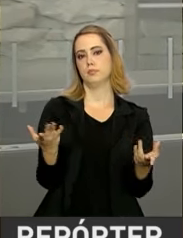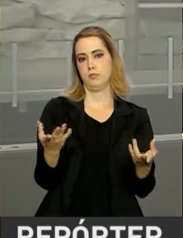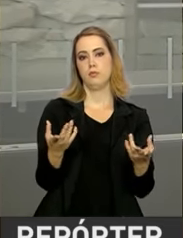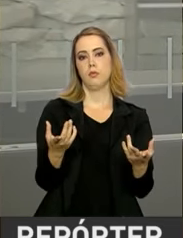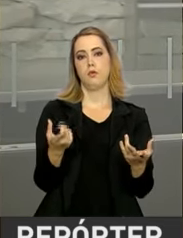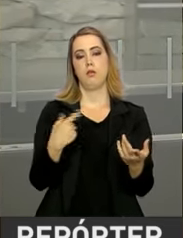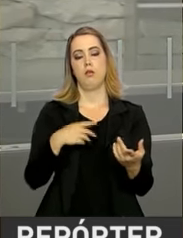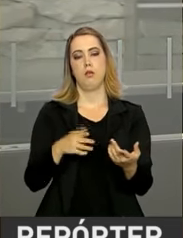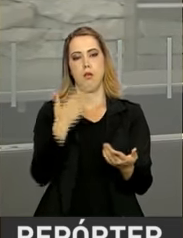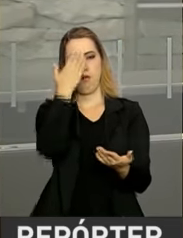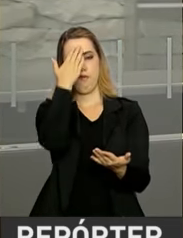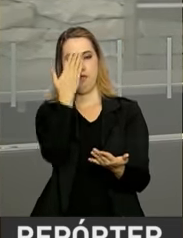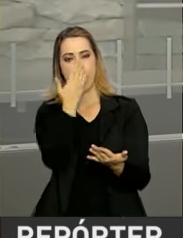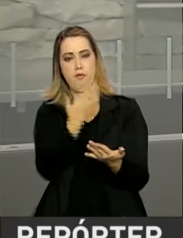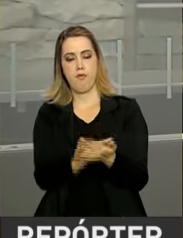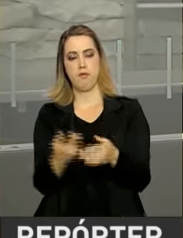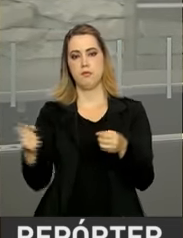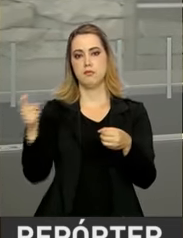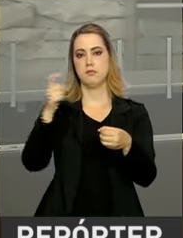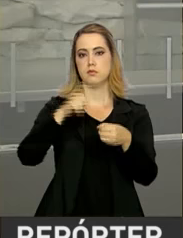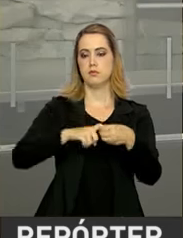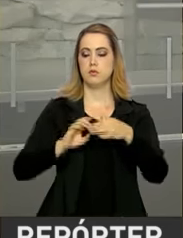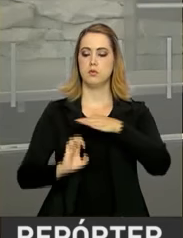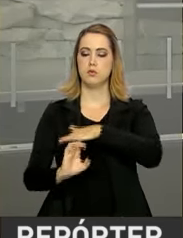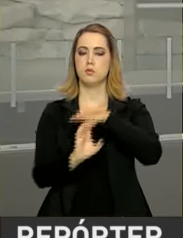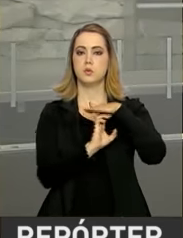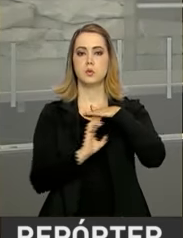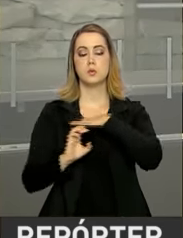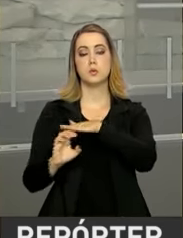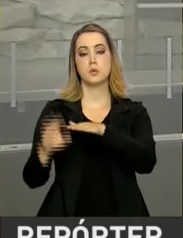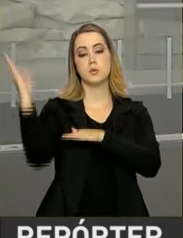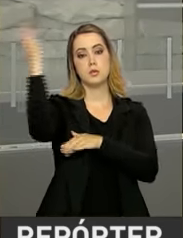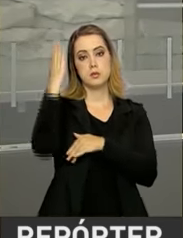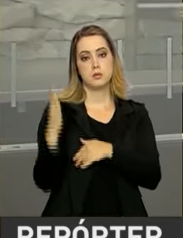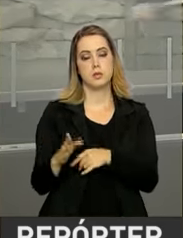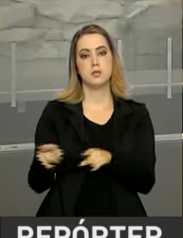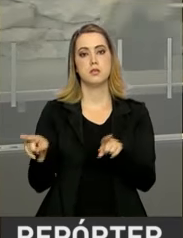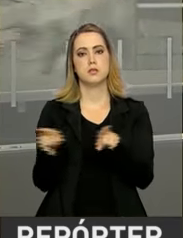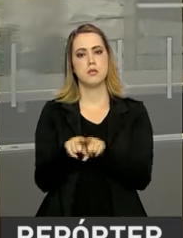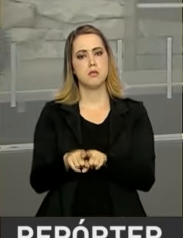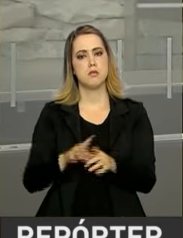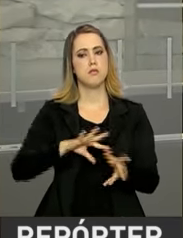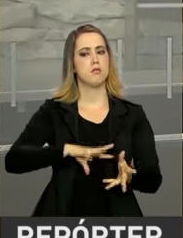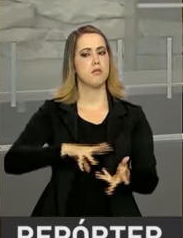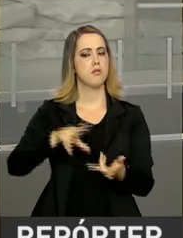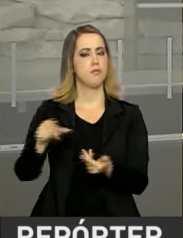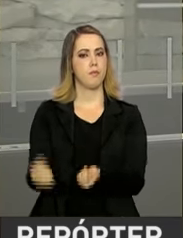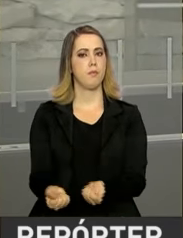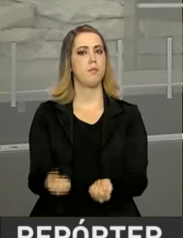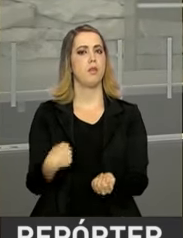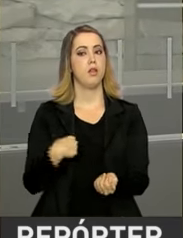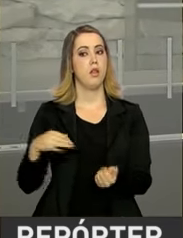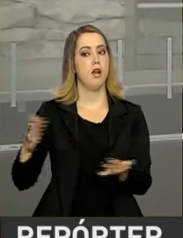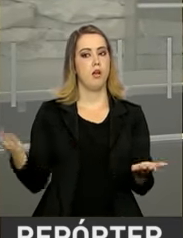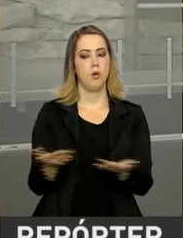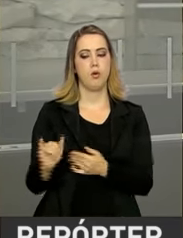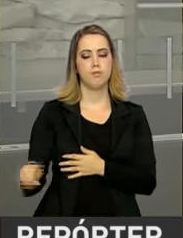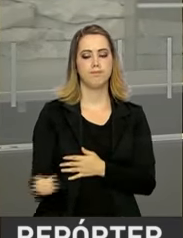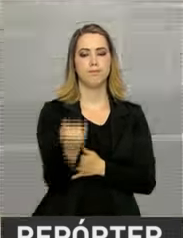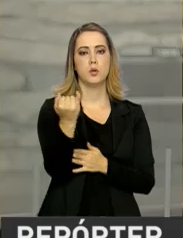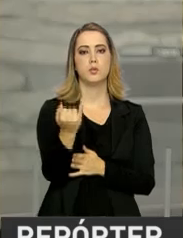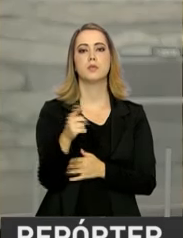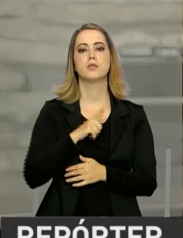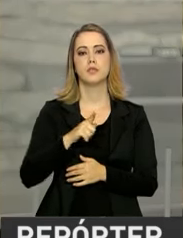otimismo voltando para os empresários brasileiros e para os empresários estrangeiros e as grandes oportunidades que o brasil